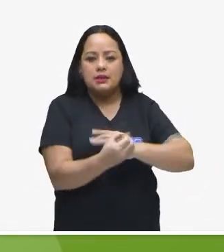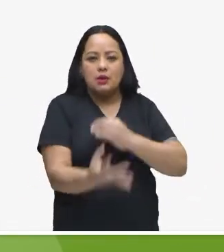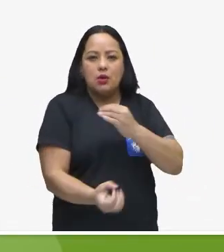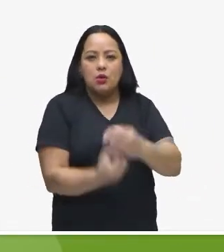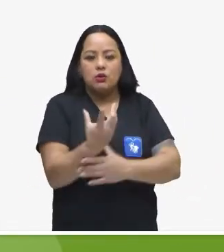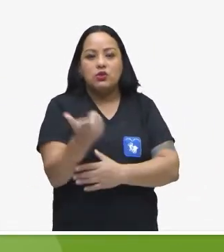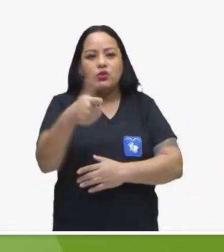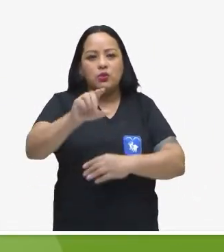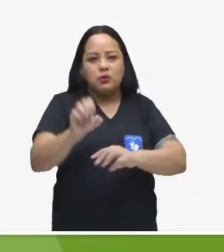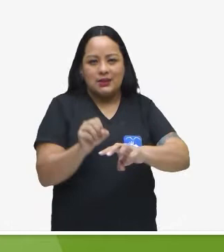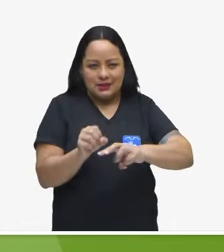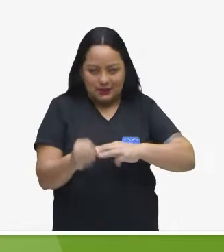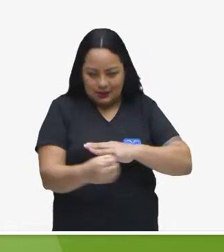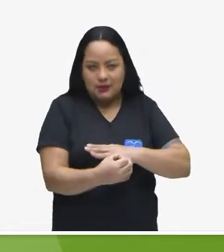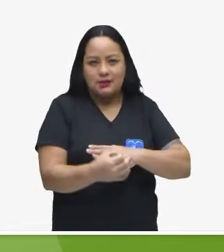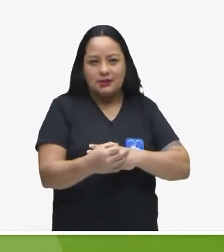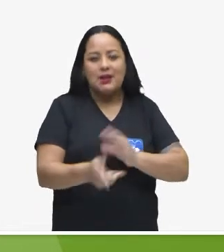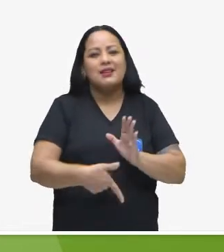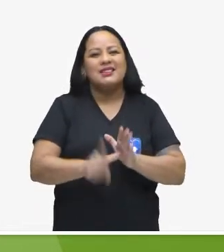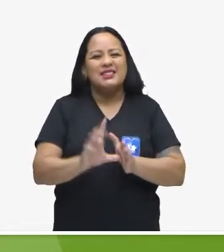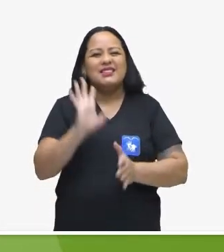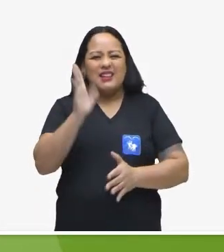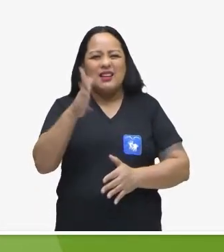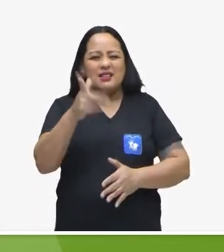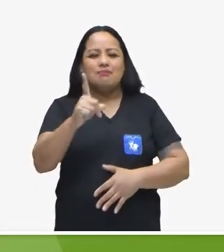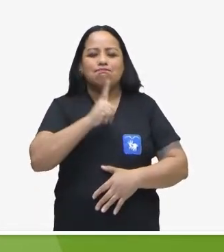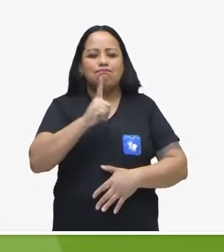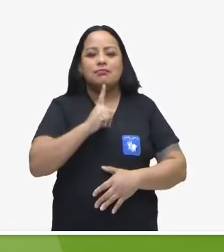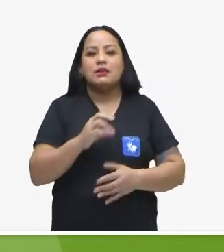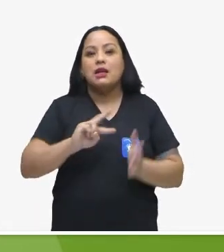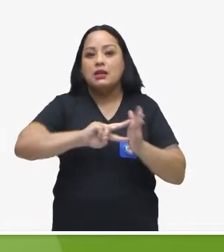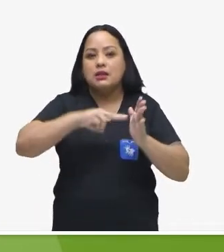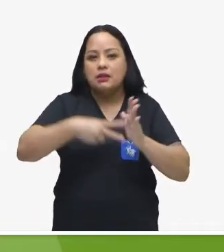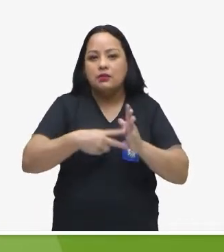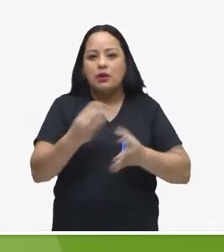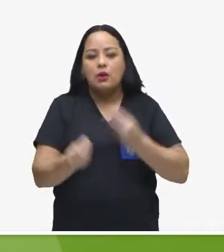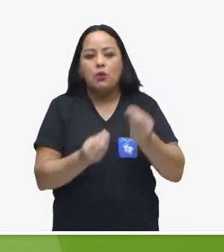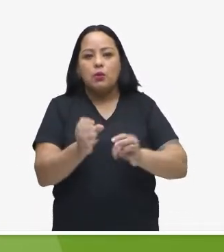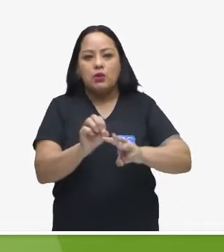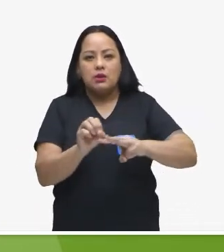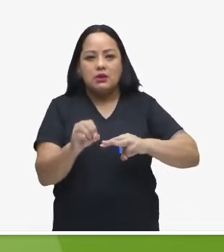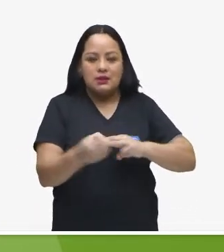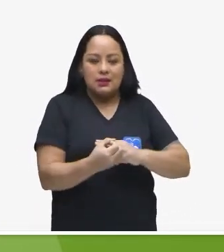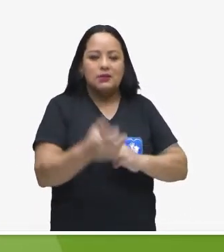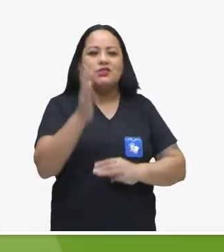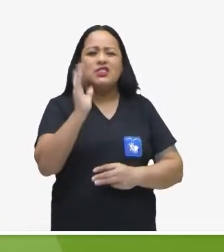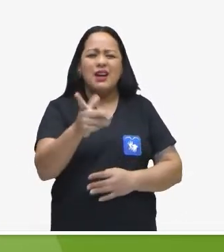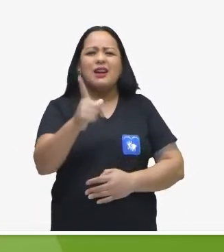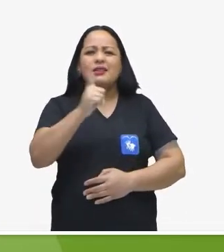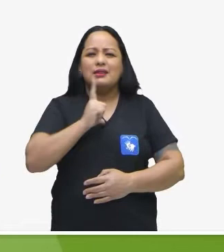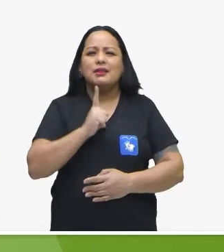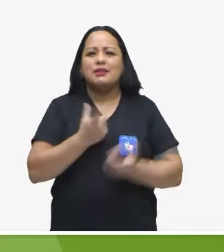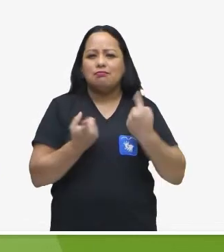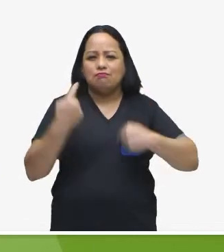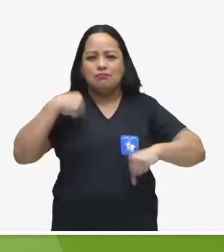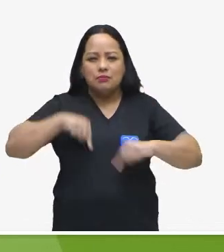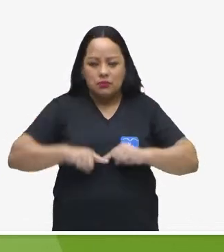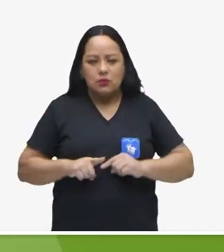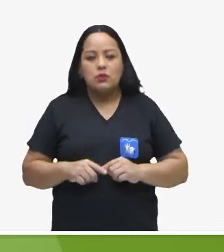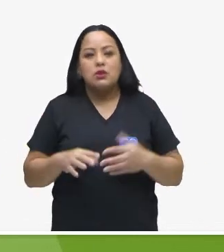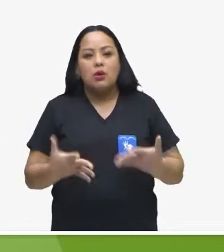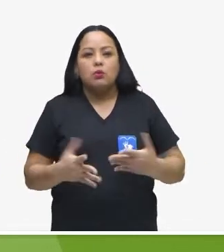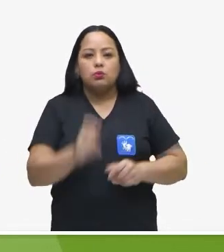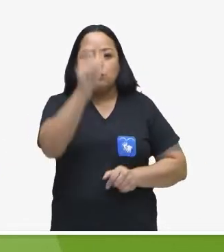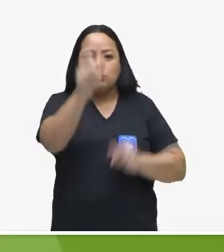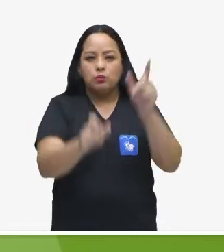de células pré-existentes, ou seja, células que já existiram, né? Então, os seres vivos não